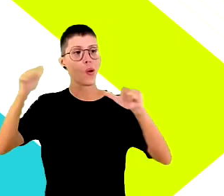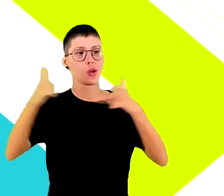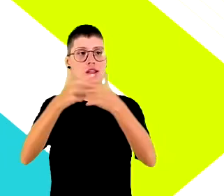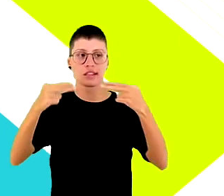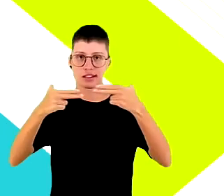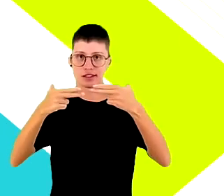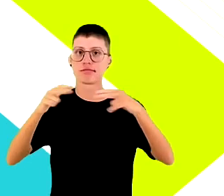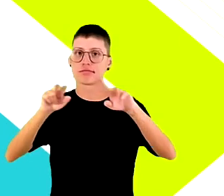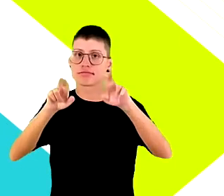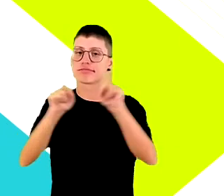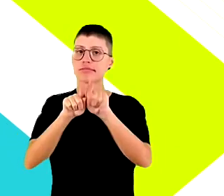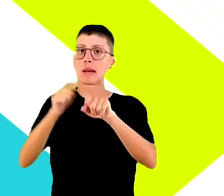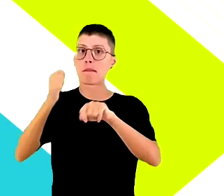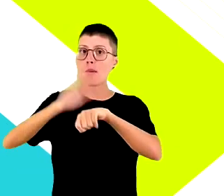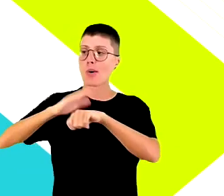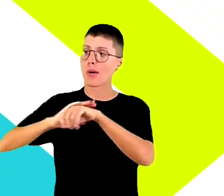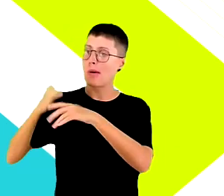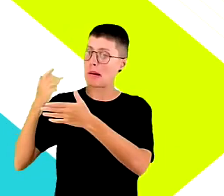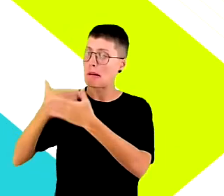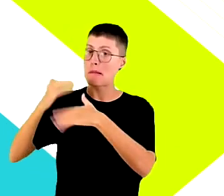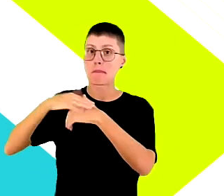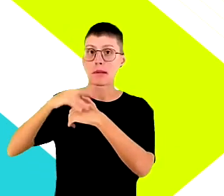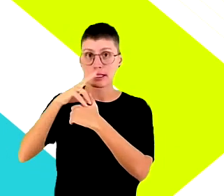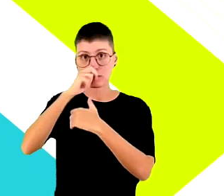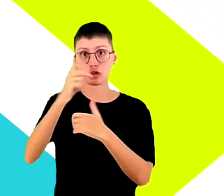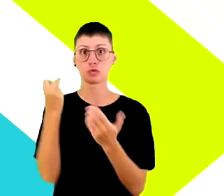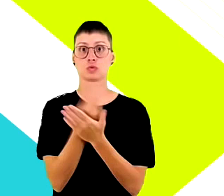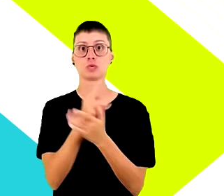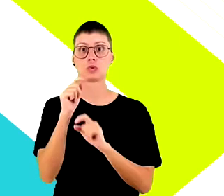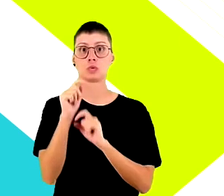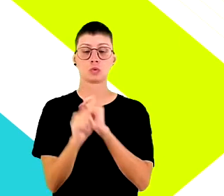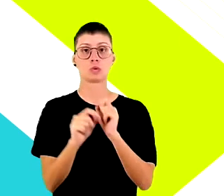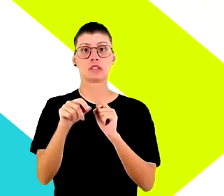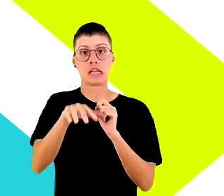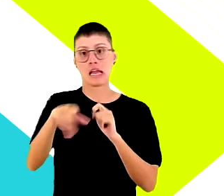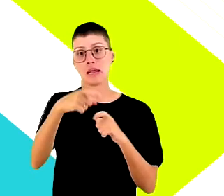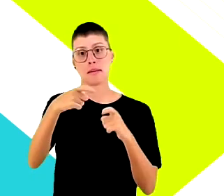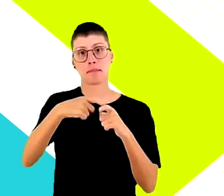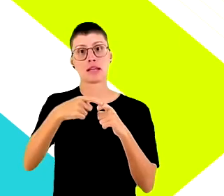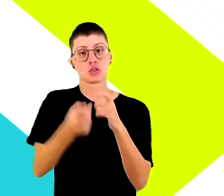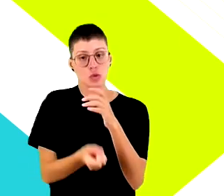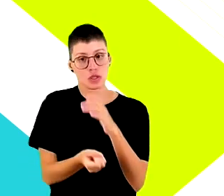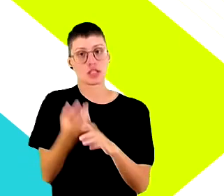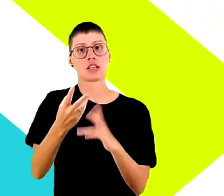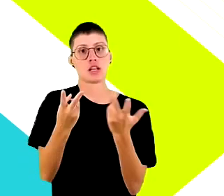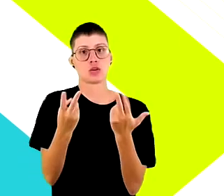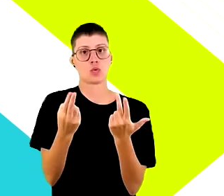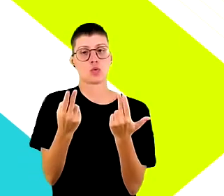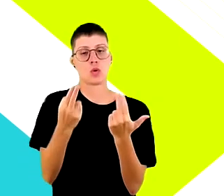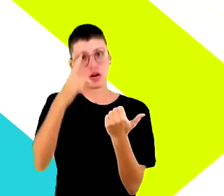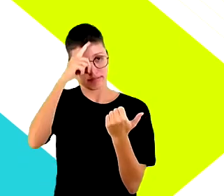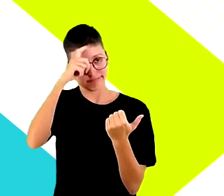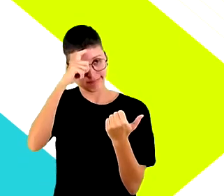recentemente, a gente entrou mais forte com a parte de força médica, criando clínicas em company,